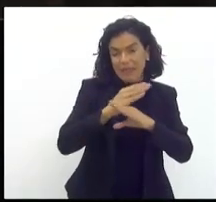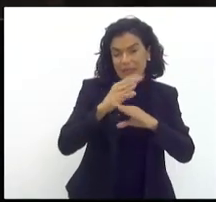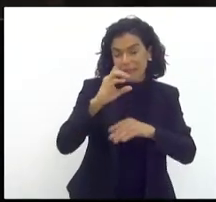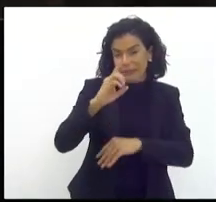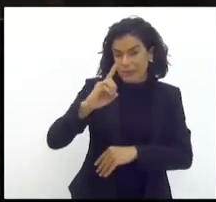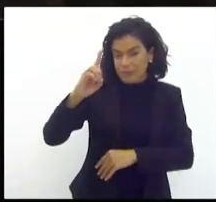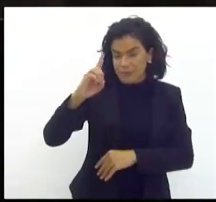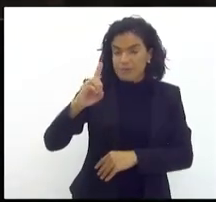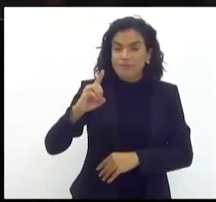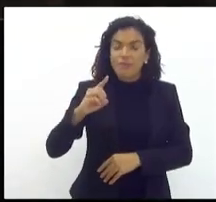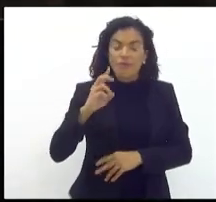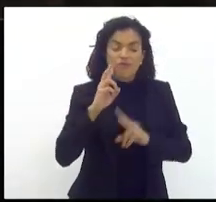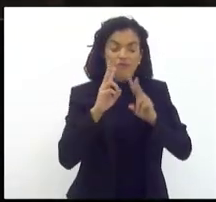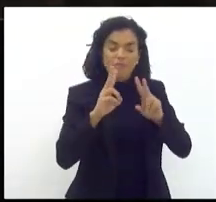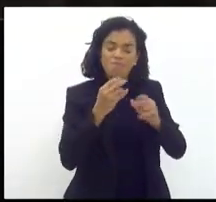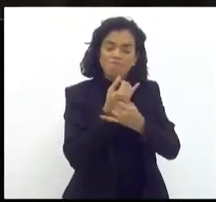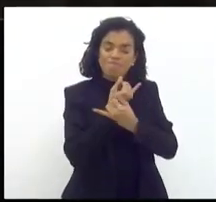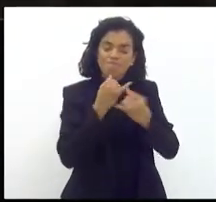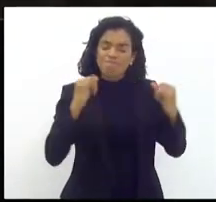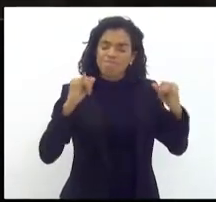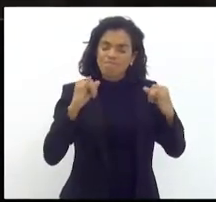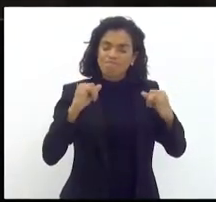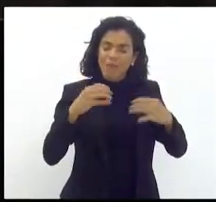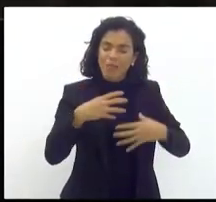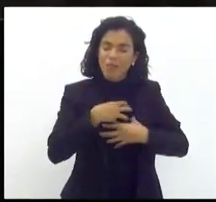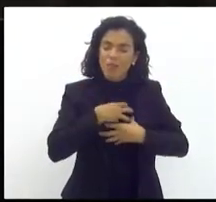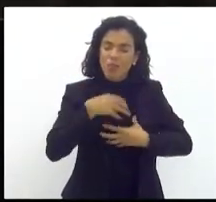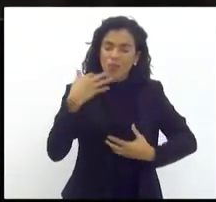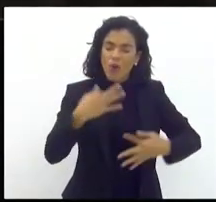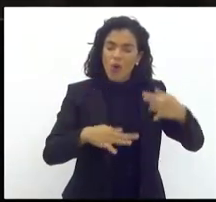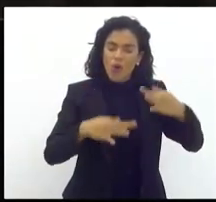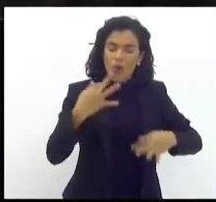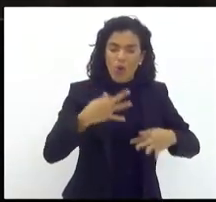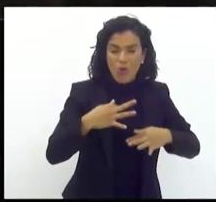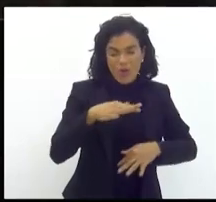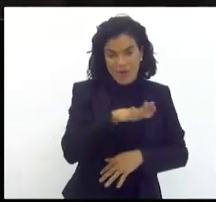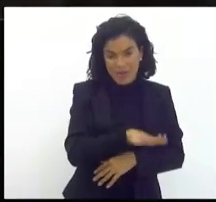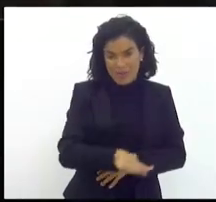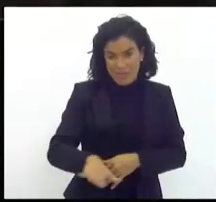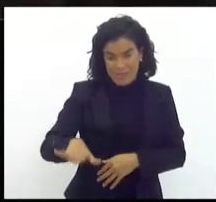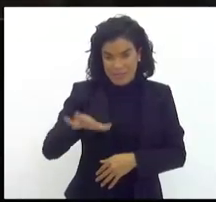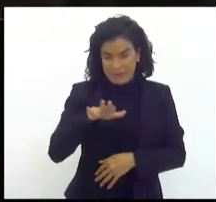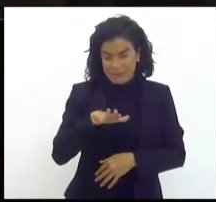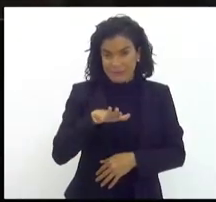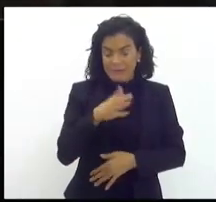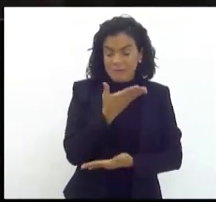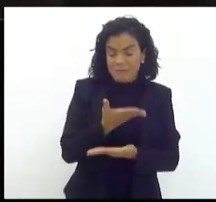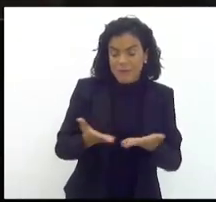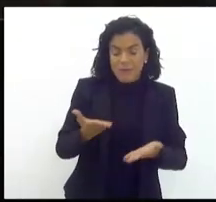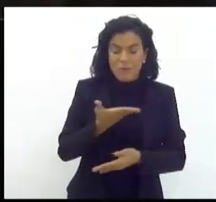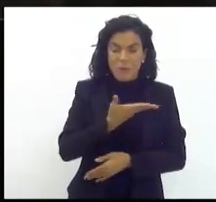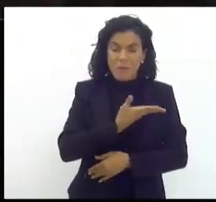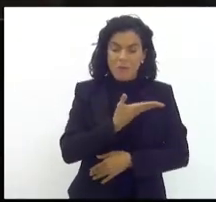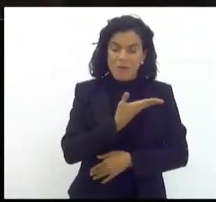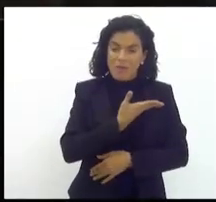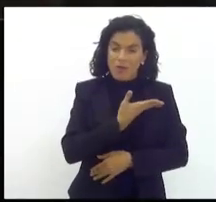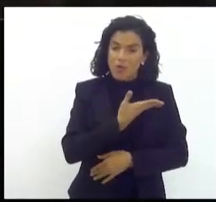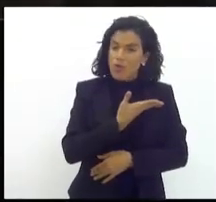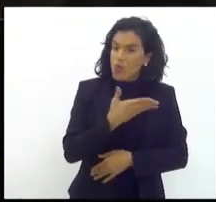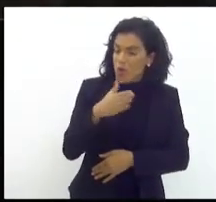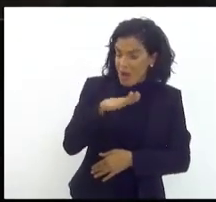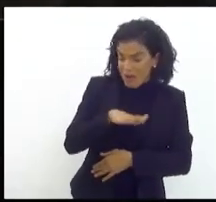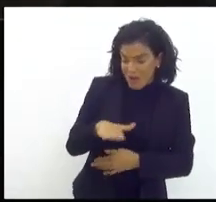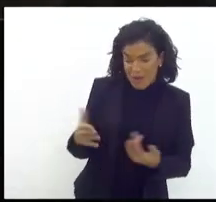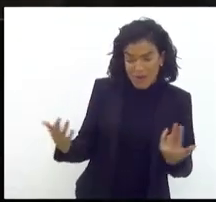choca pela dor que aquelas crianças passam diante do sofrimento de perder um amigo querido uma criança